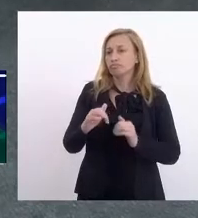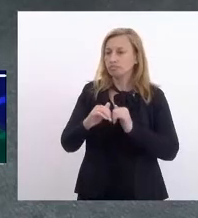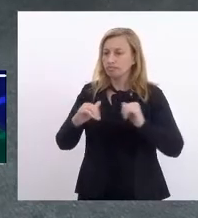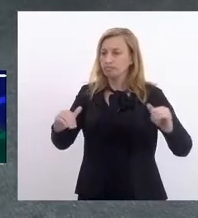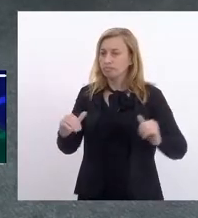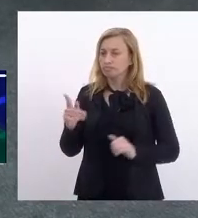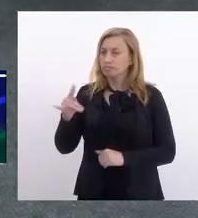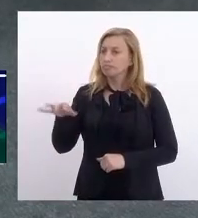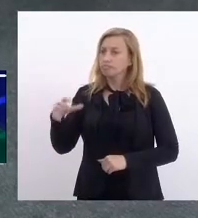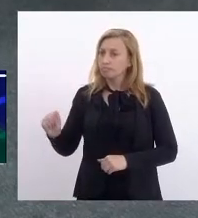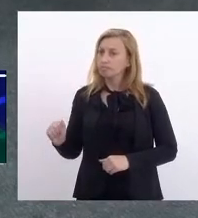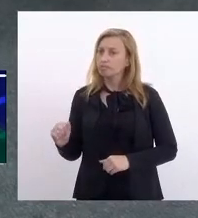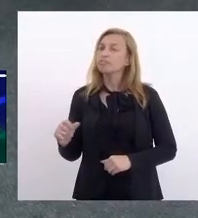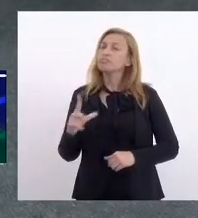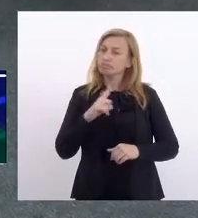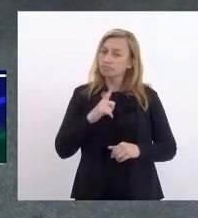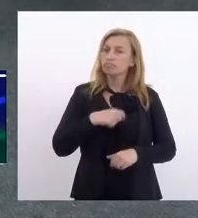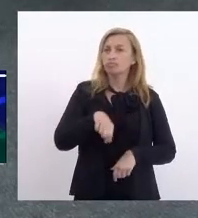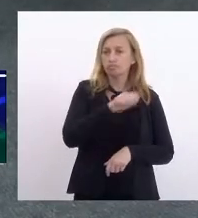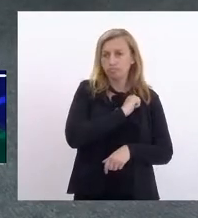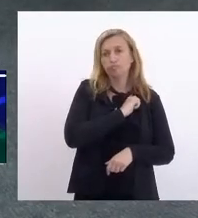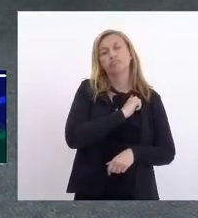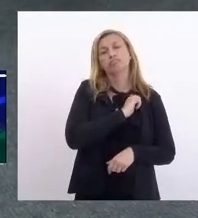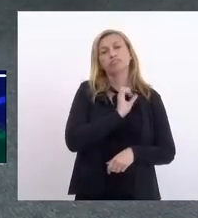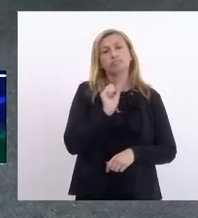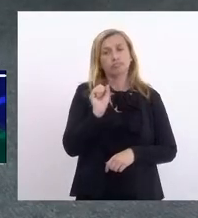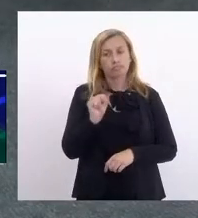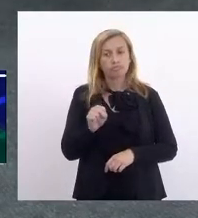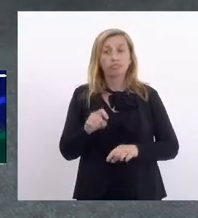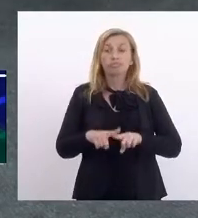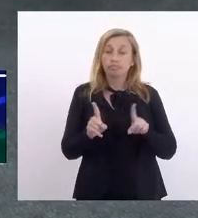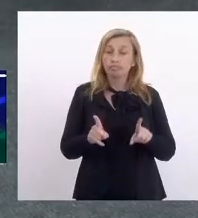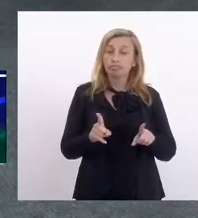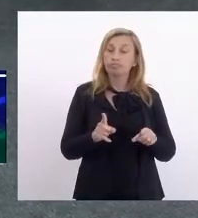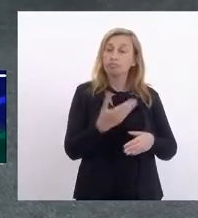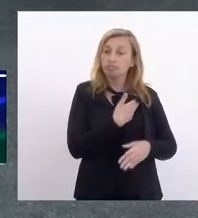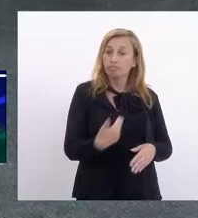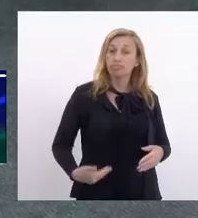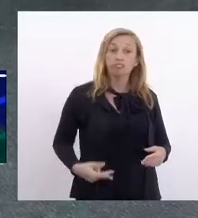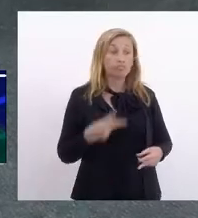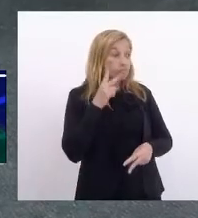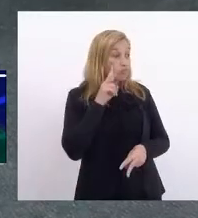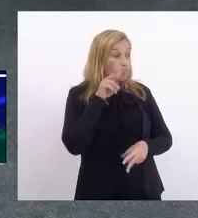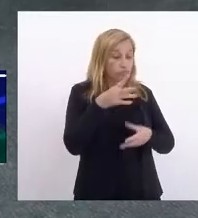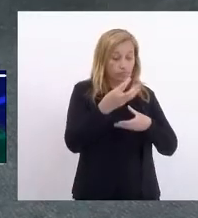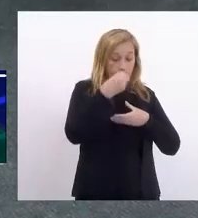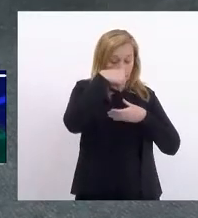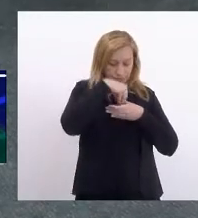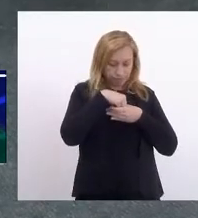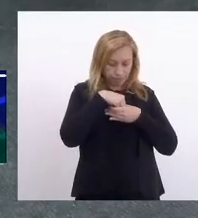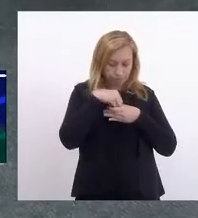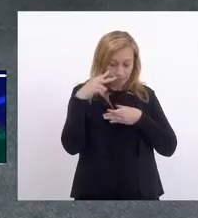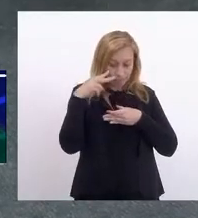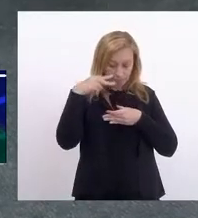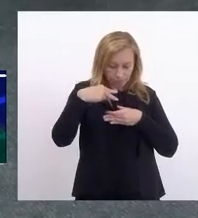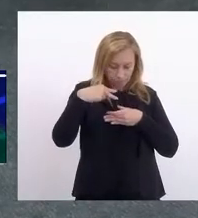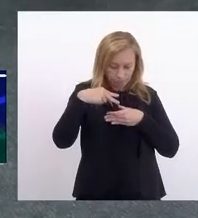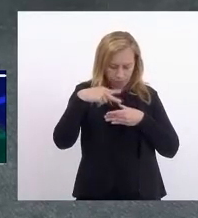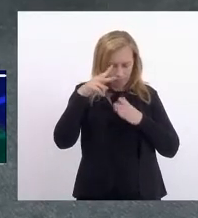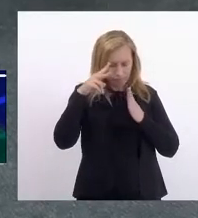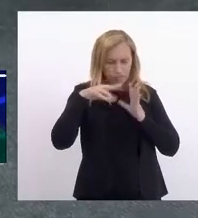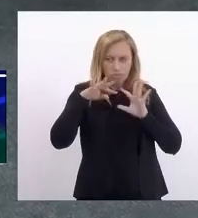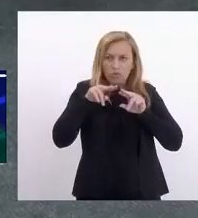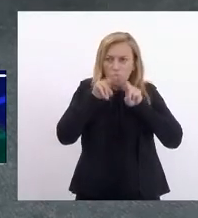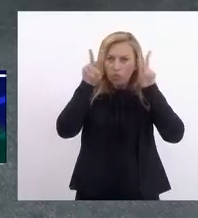praças, existe o regime de recuperação fiscal. Agora, na hora do governo olhar para dentro de si e fazer uma